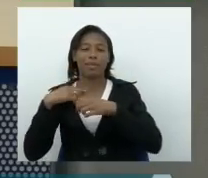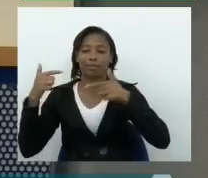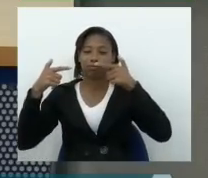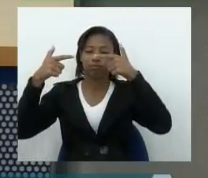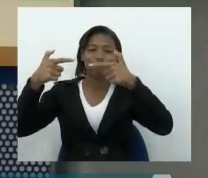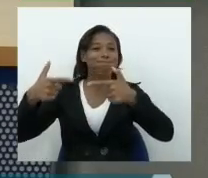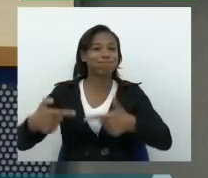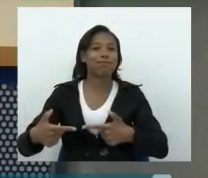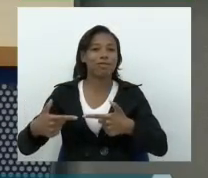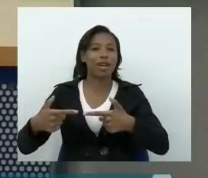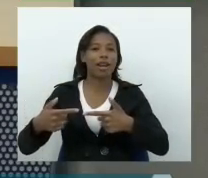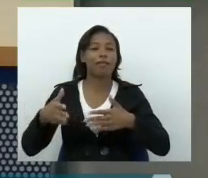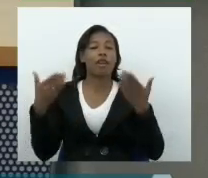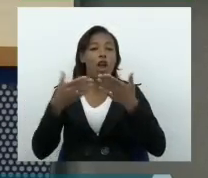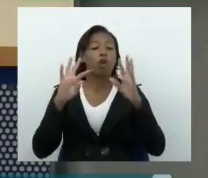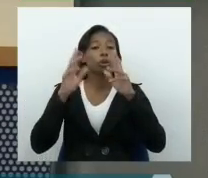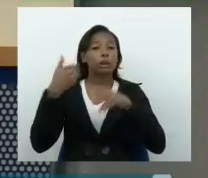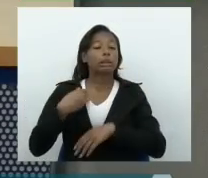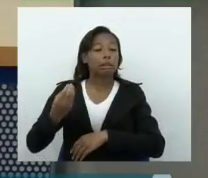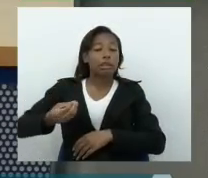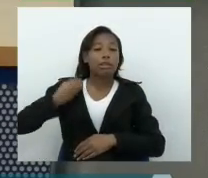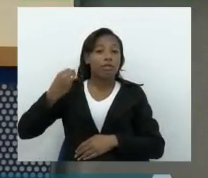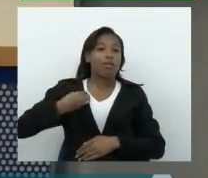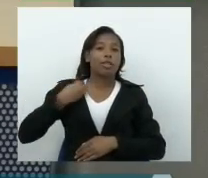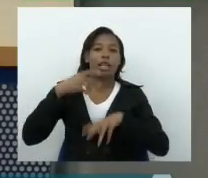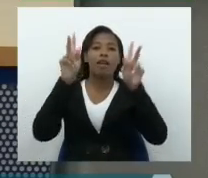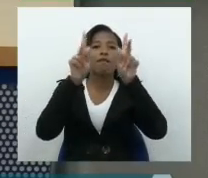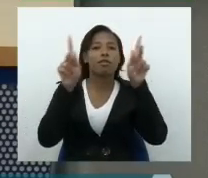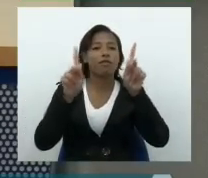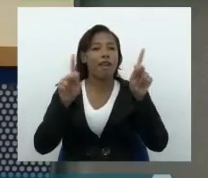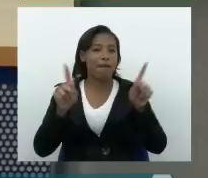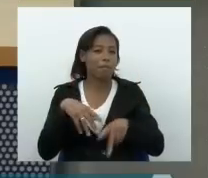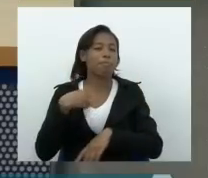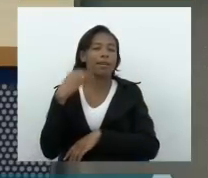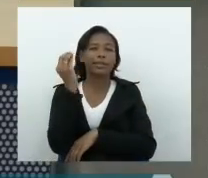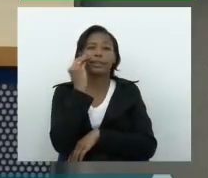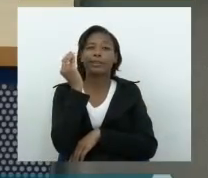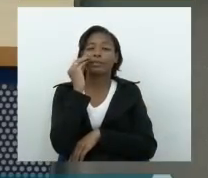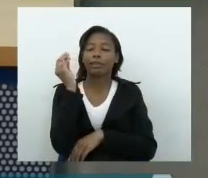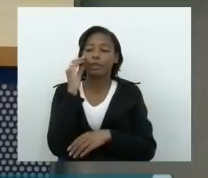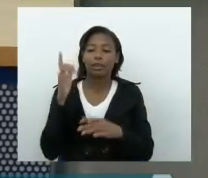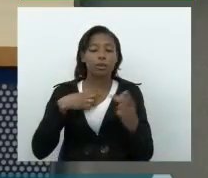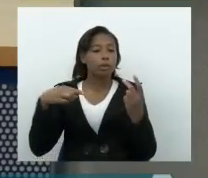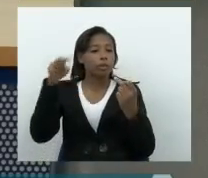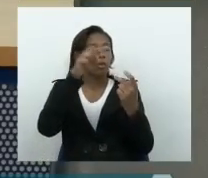heróicos companheiros agora poderão viver em paz, tentando